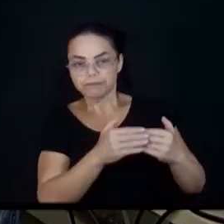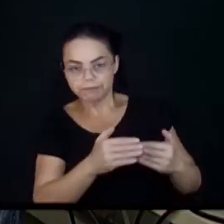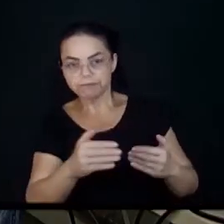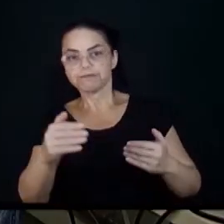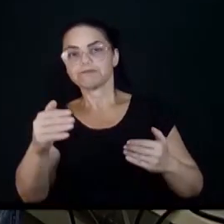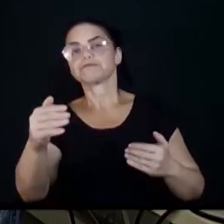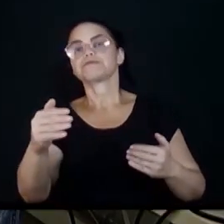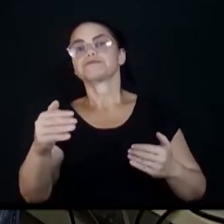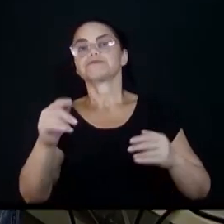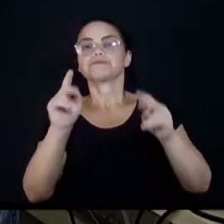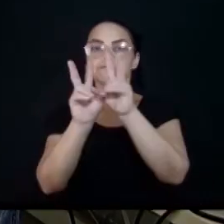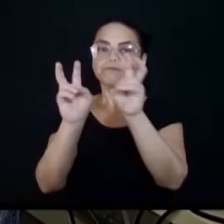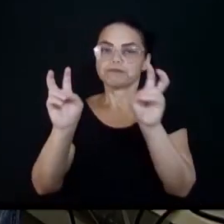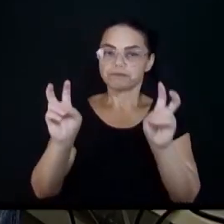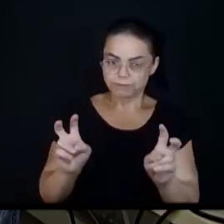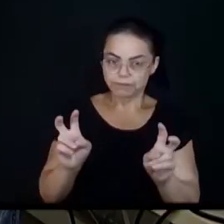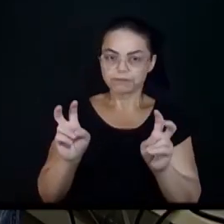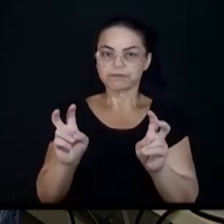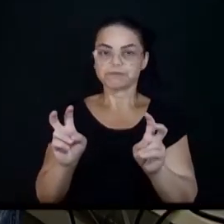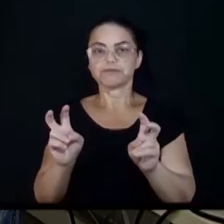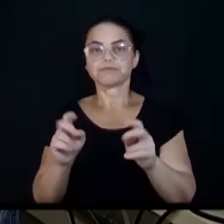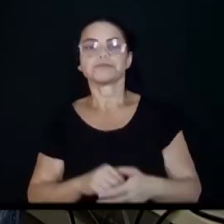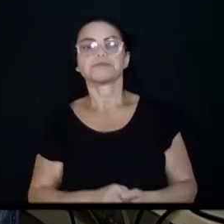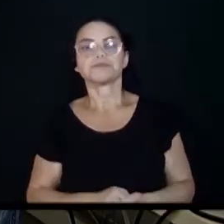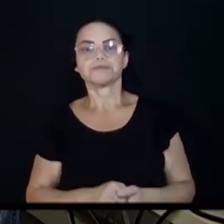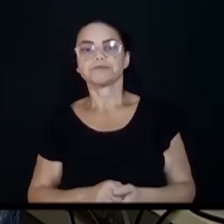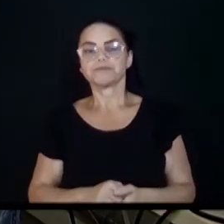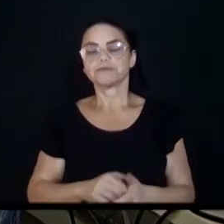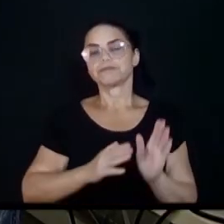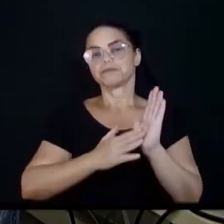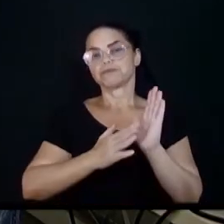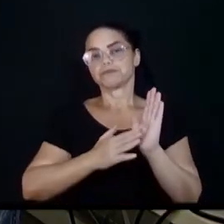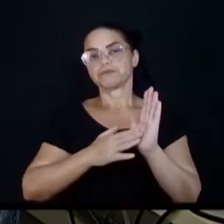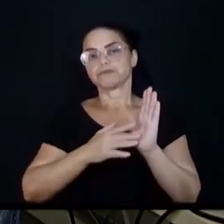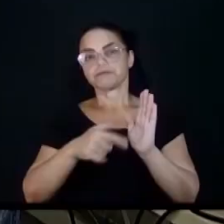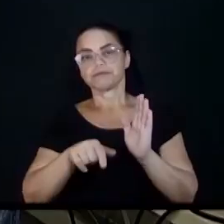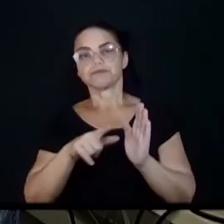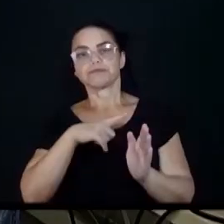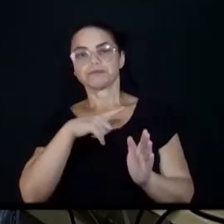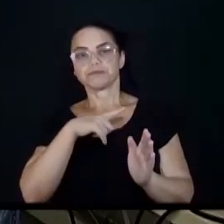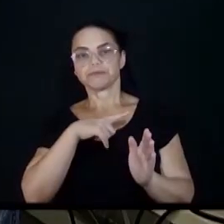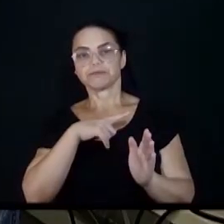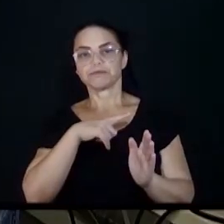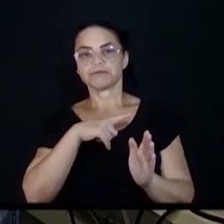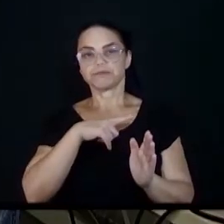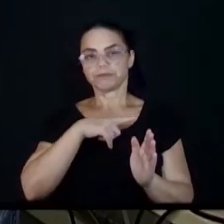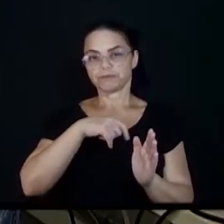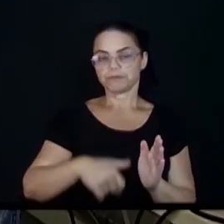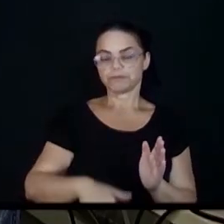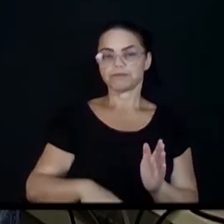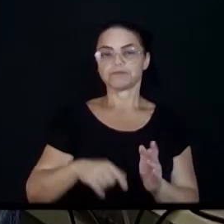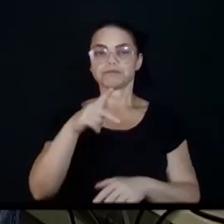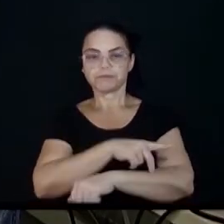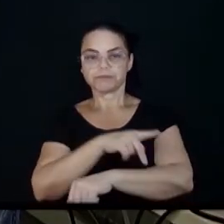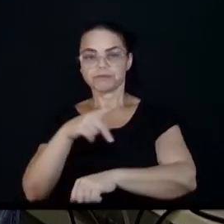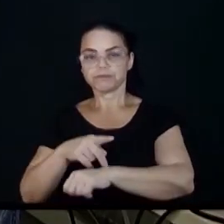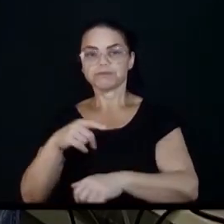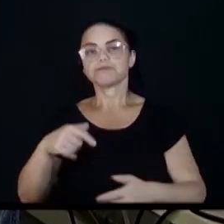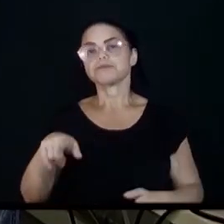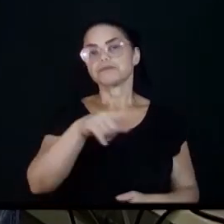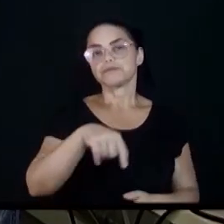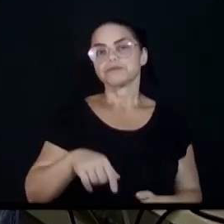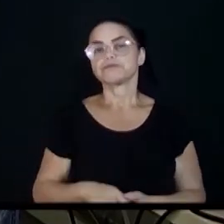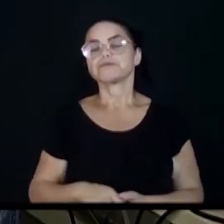né, dessa proposta que vocês têm, essa proposta pedagógica aqui para a associação, qual é o